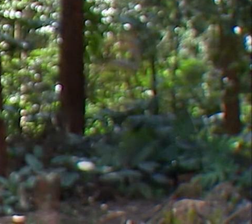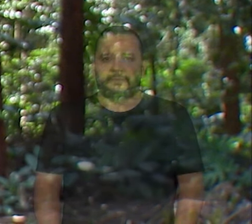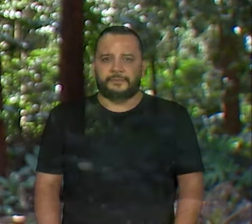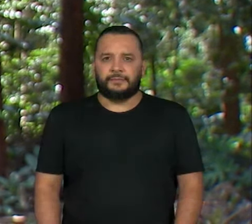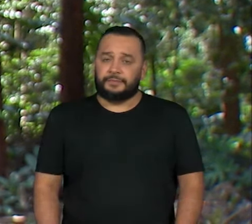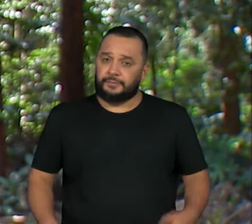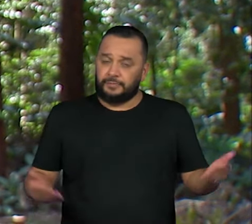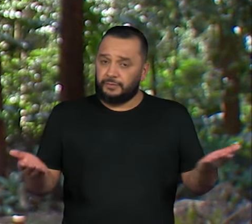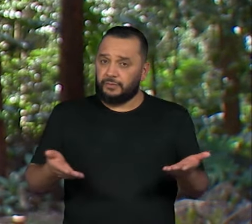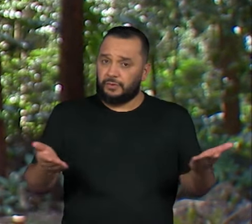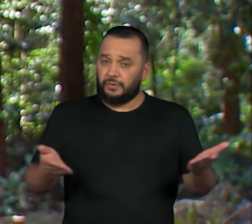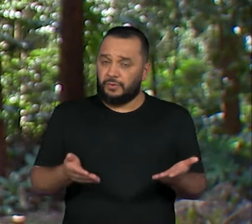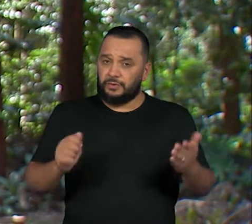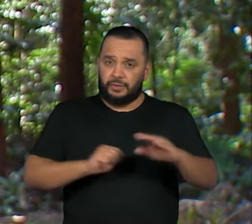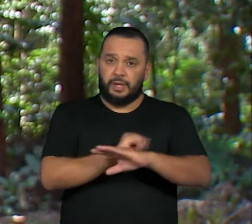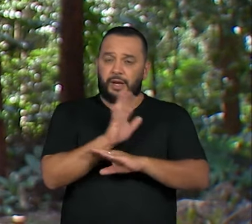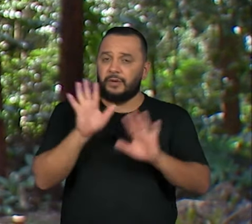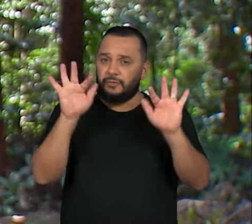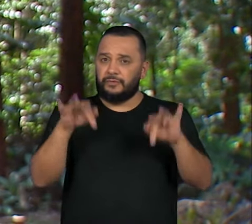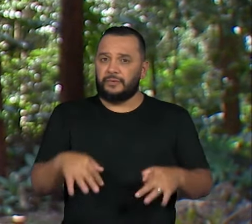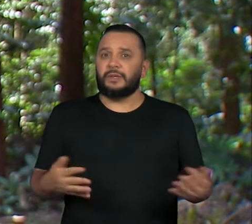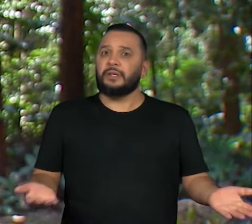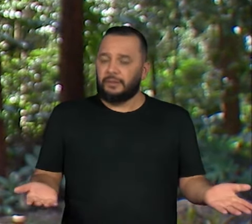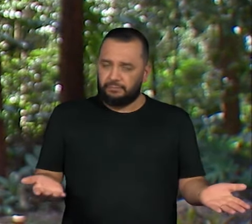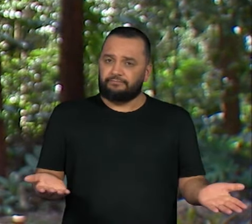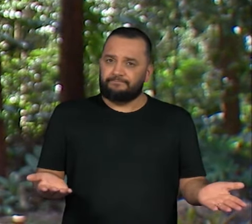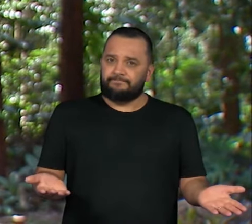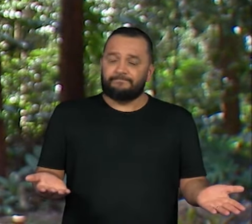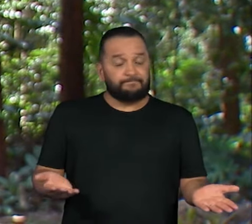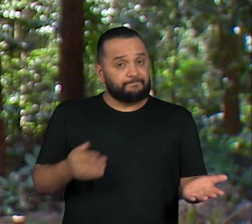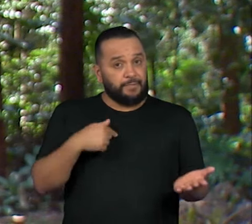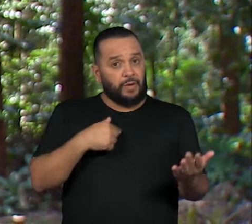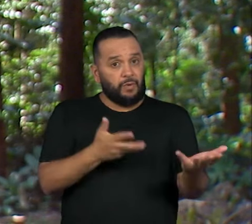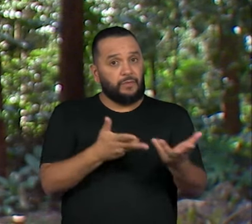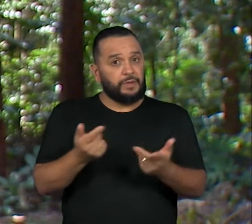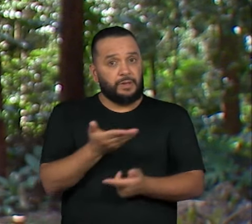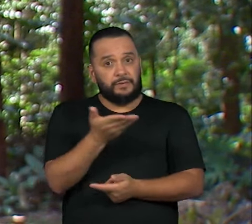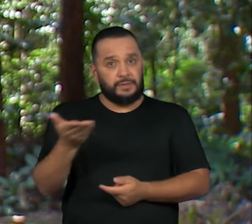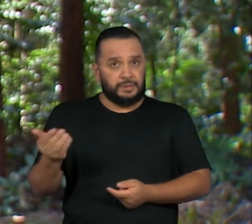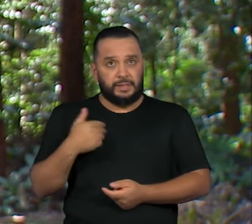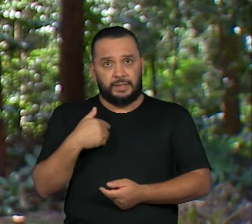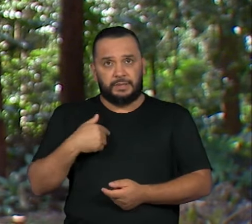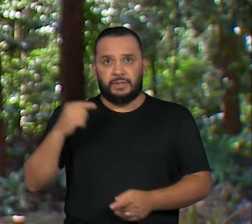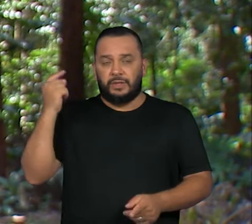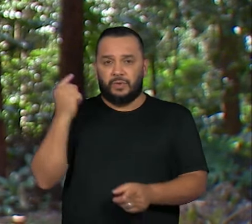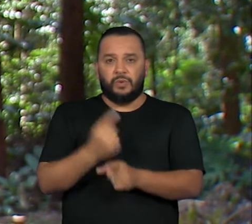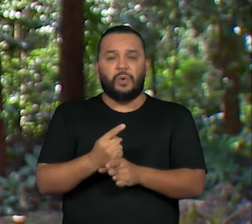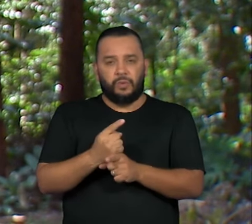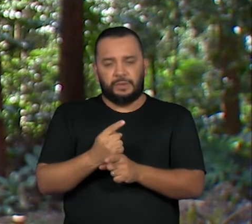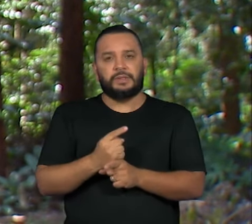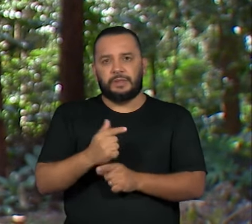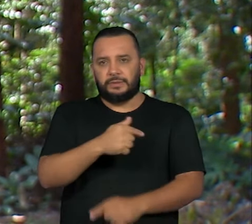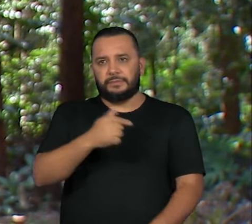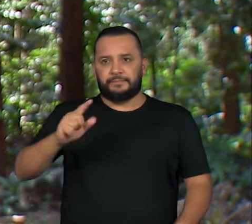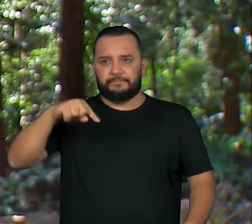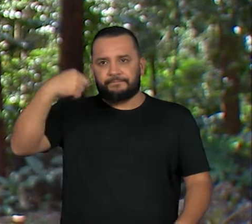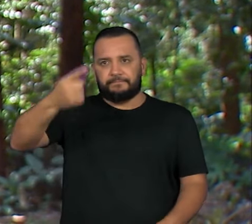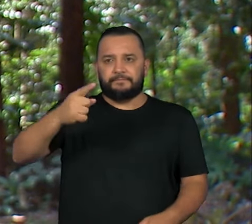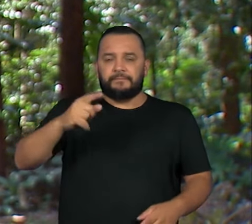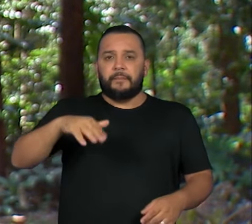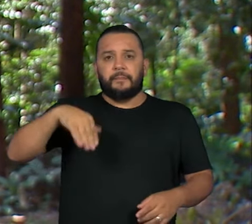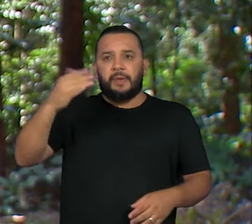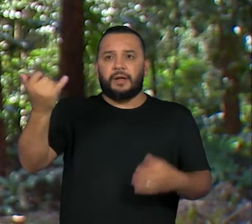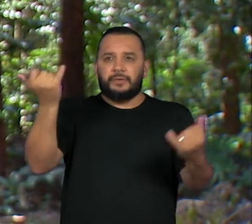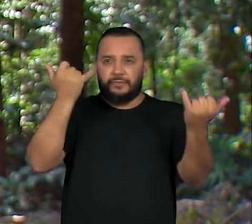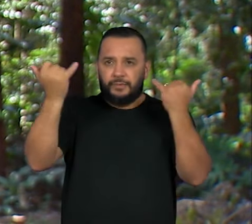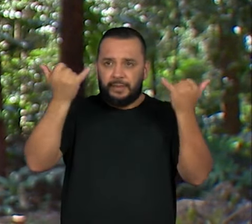E termina aqui o Repórter Eco de hoje. Mas fica o convite. A gente se encontra no próximo programa com mais